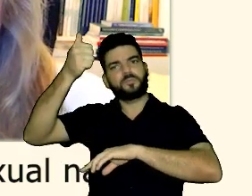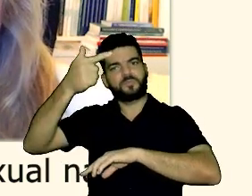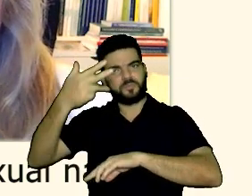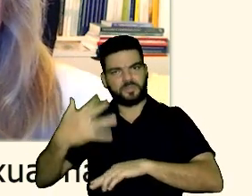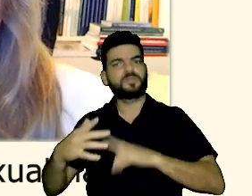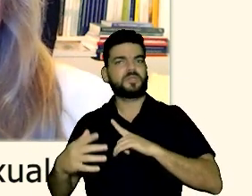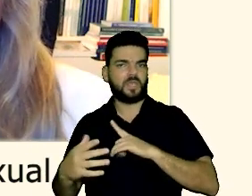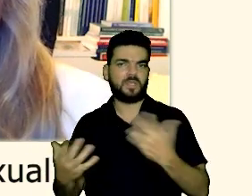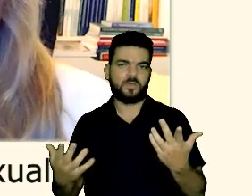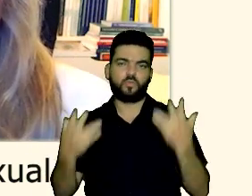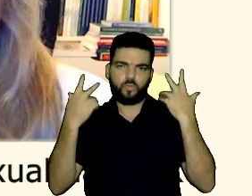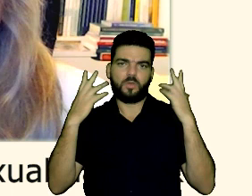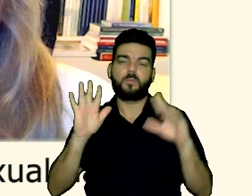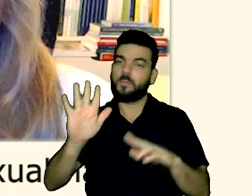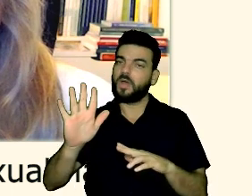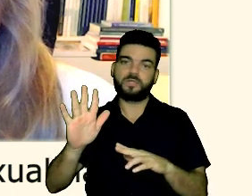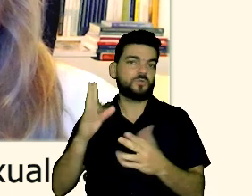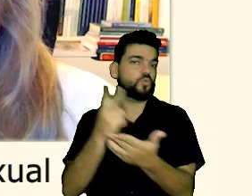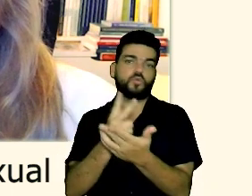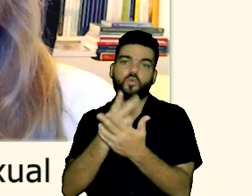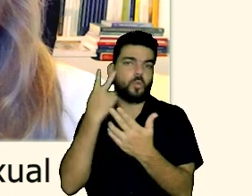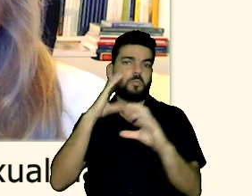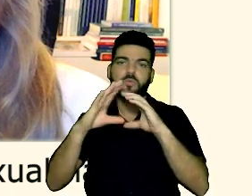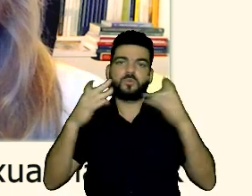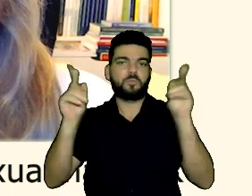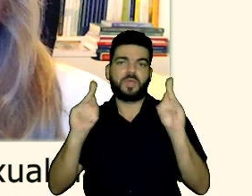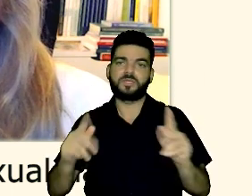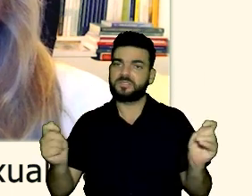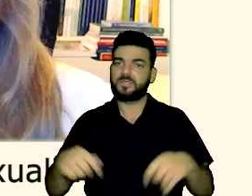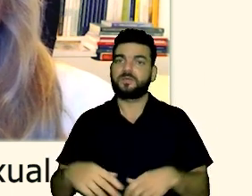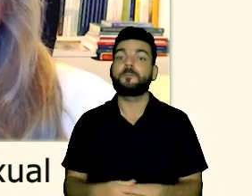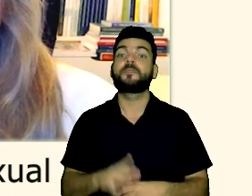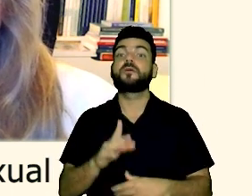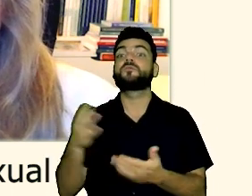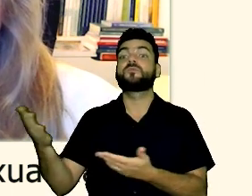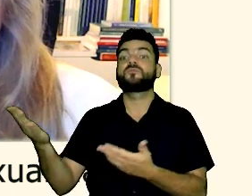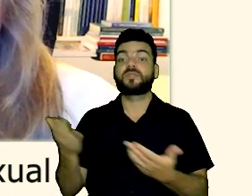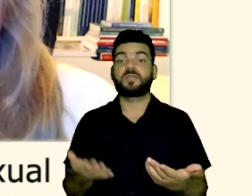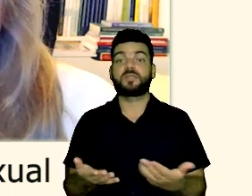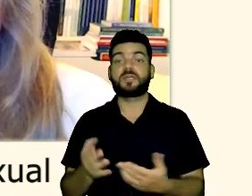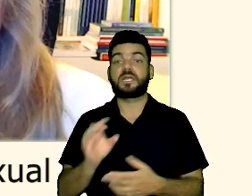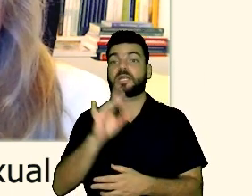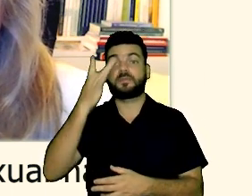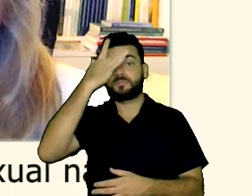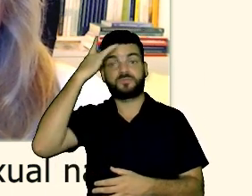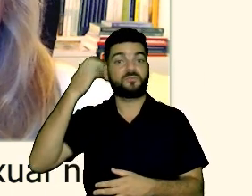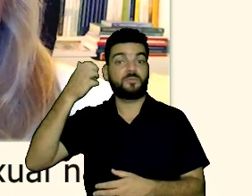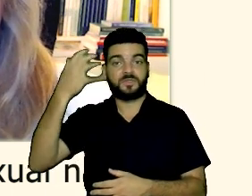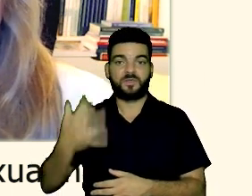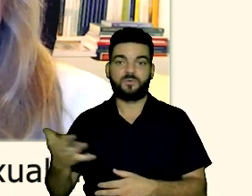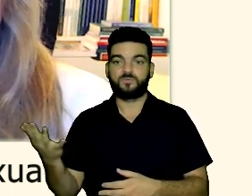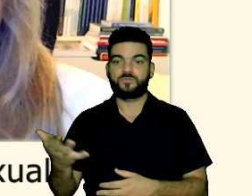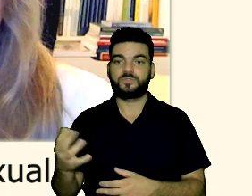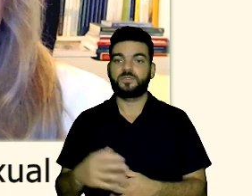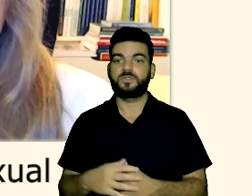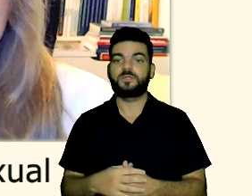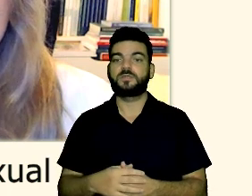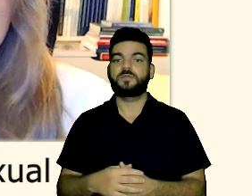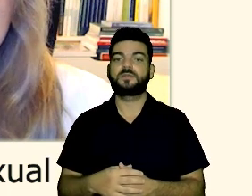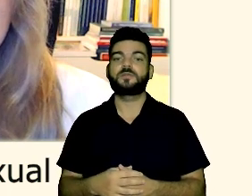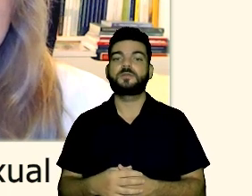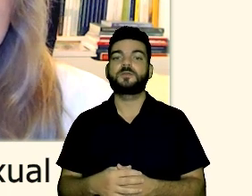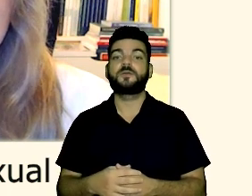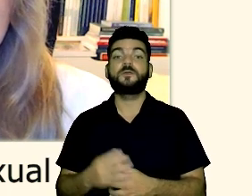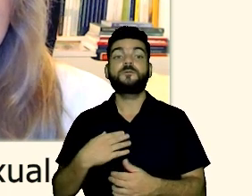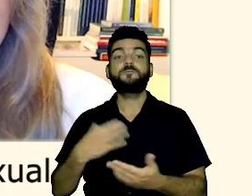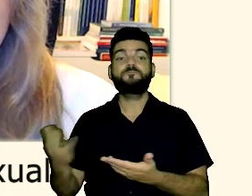palavra para as nossas palestrantes e eu vou iniciar, então, fazendo a apresentação da doutora